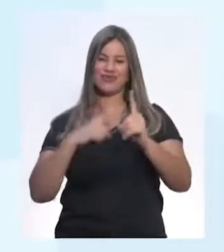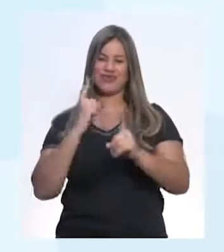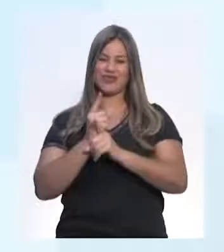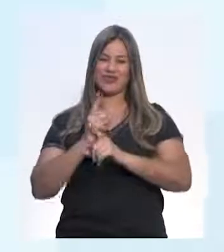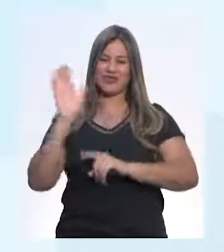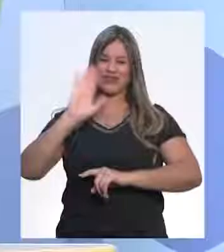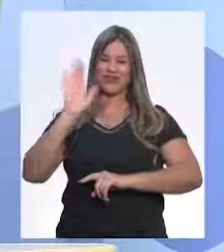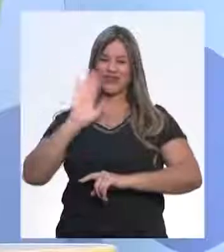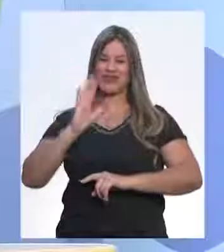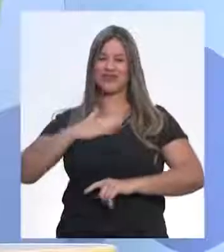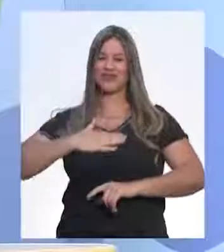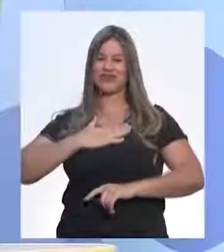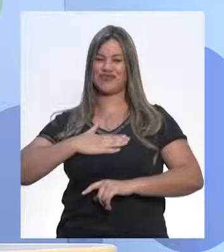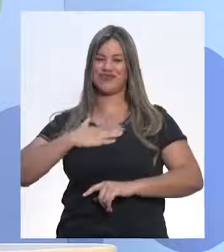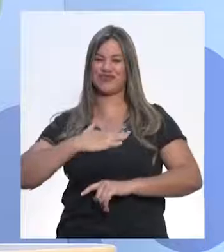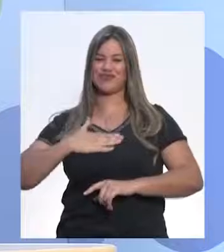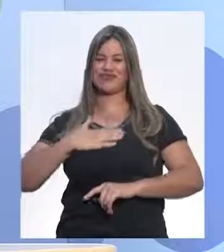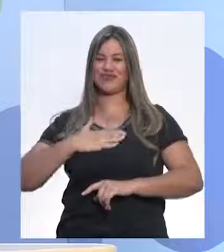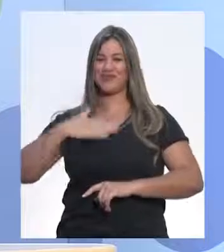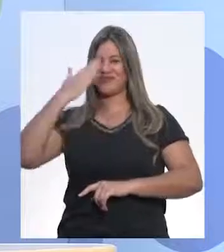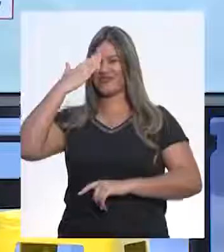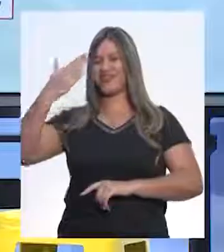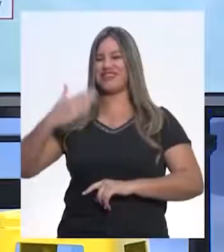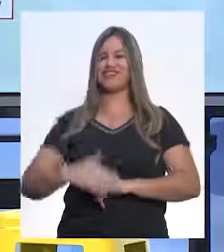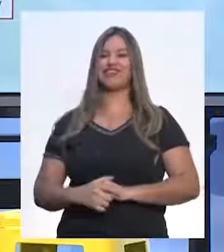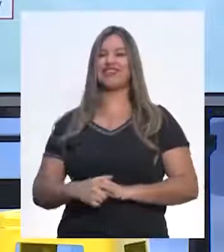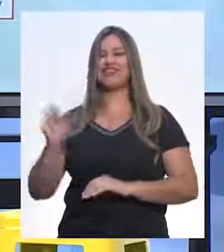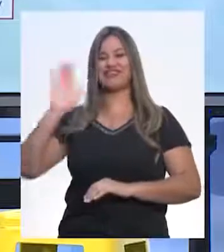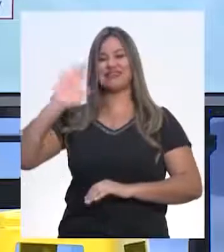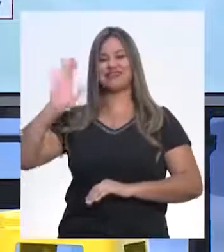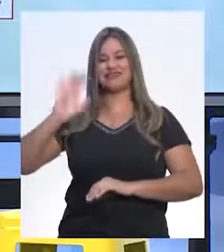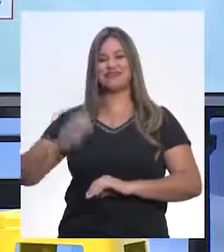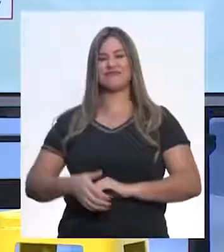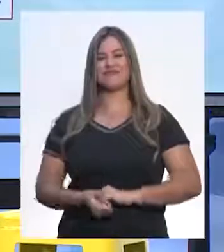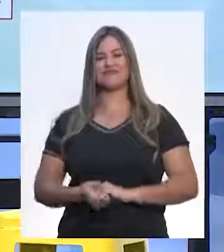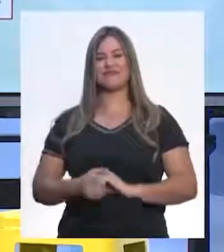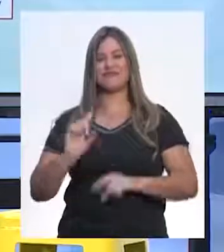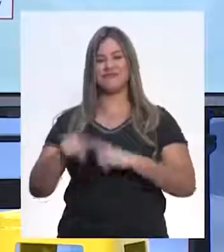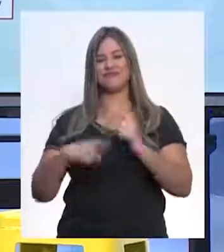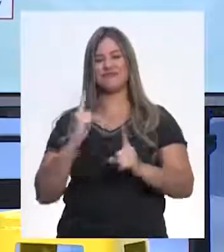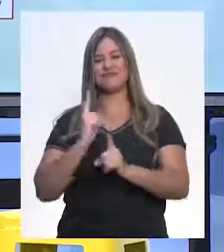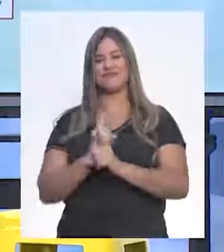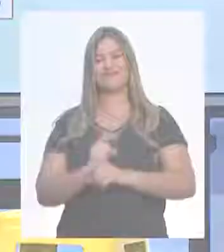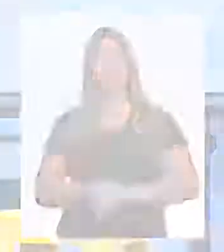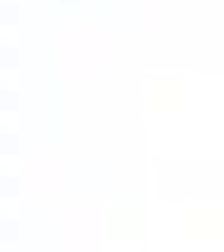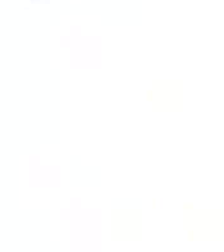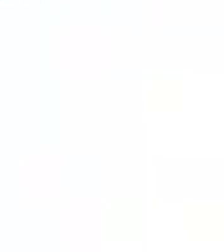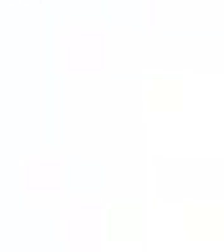8º ano. Foi um prazer. Valeu, Ale. Falou, gente. Até a próxima.